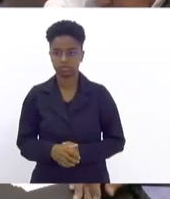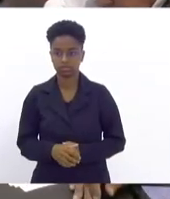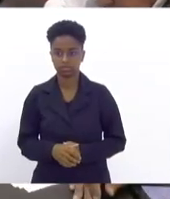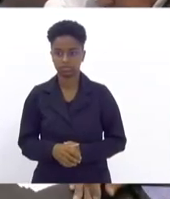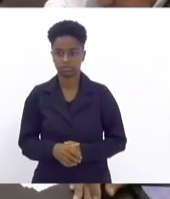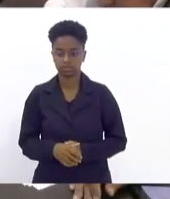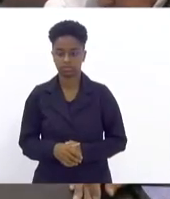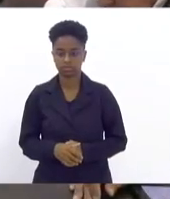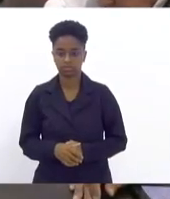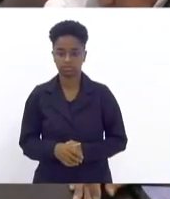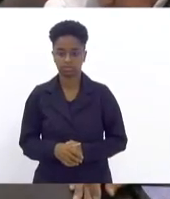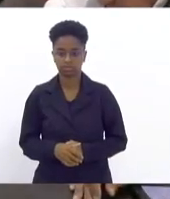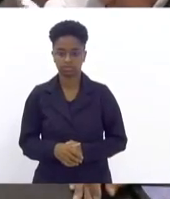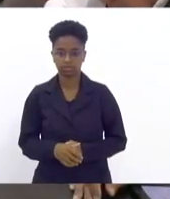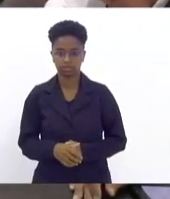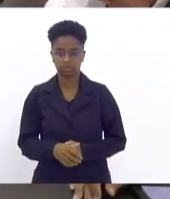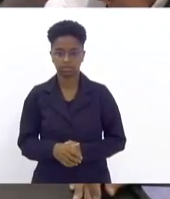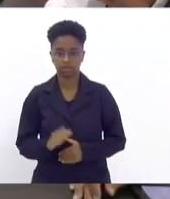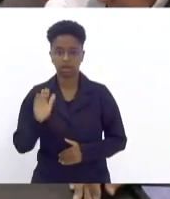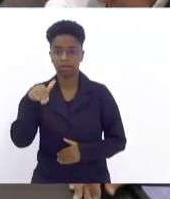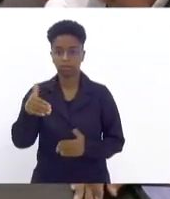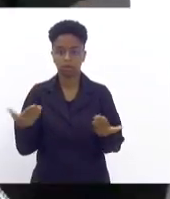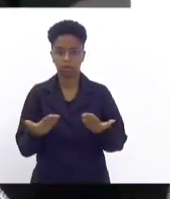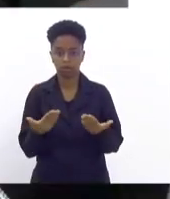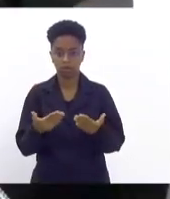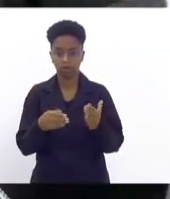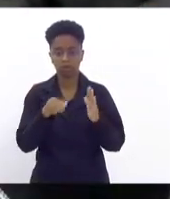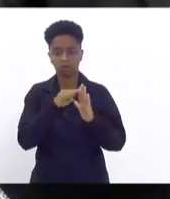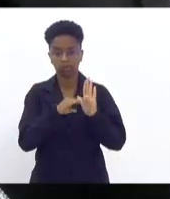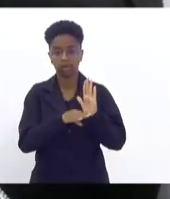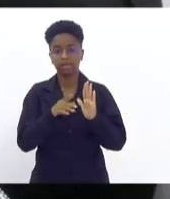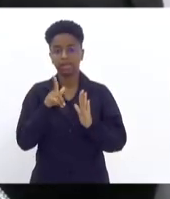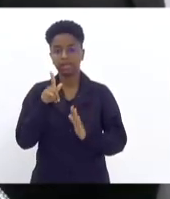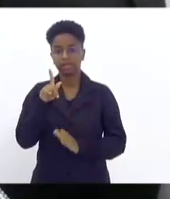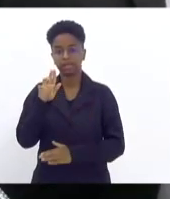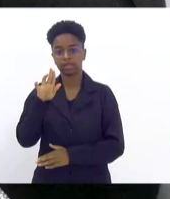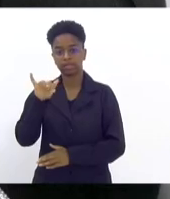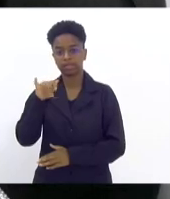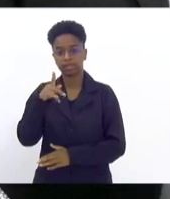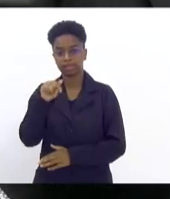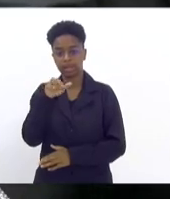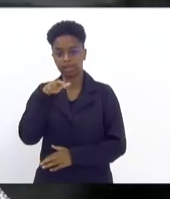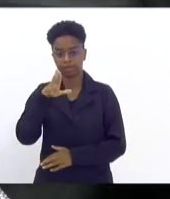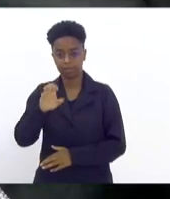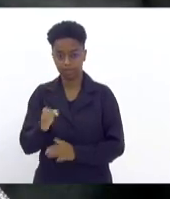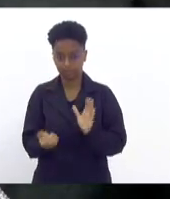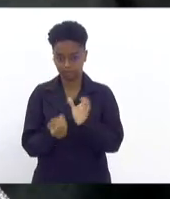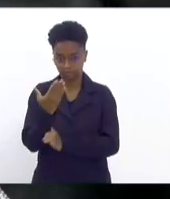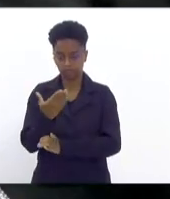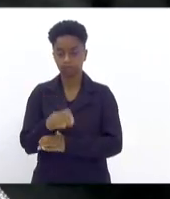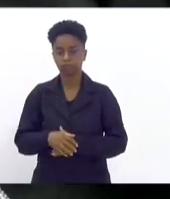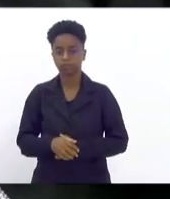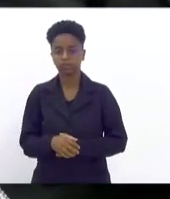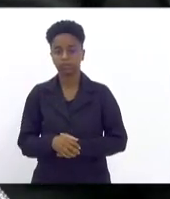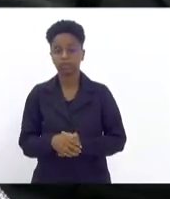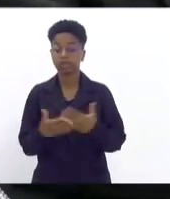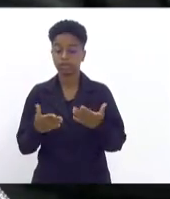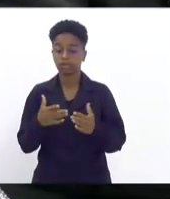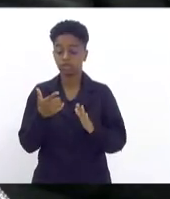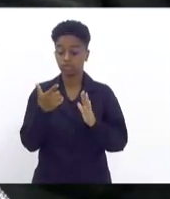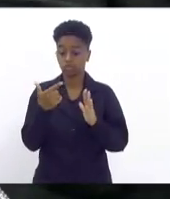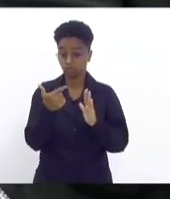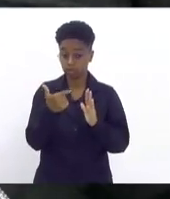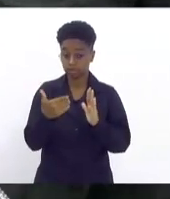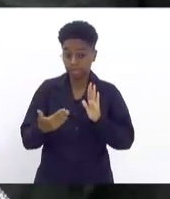presidente. Guilherme Delaroli. Os projetos de relatoria, deputado Guilherme Delaroli, considerando que do 12 ao 15